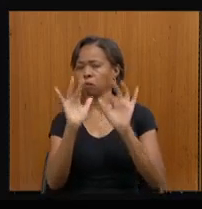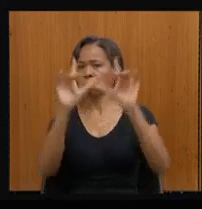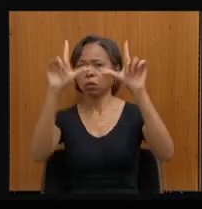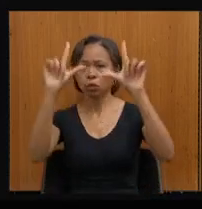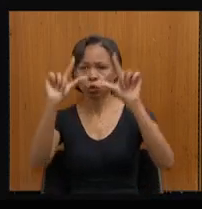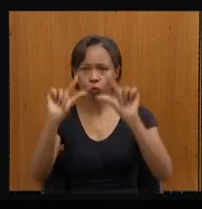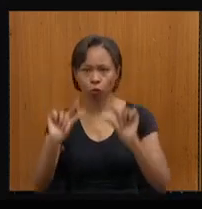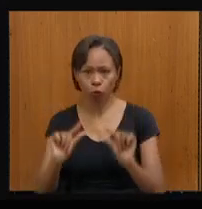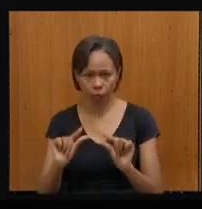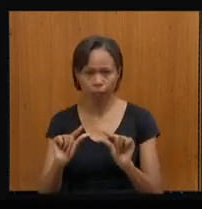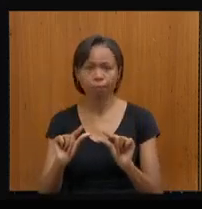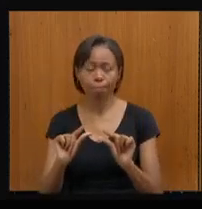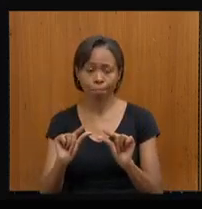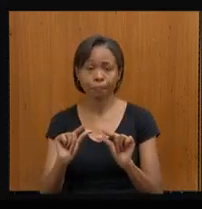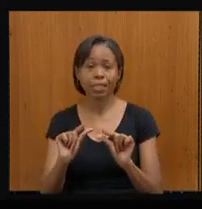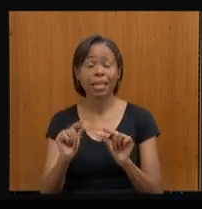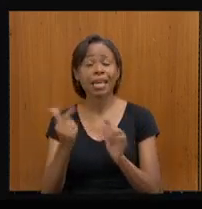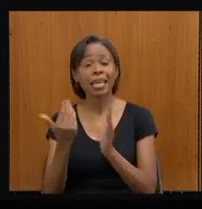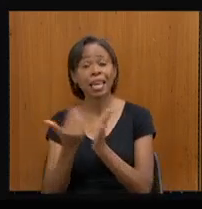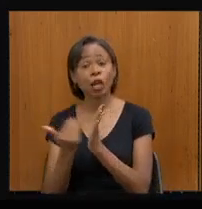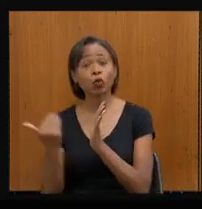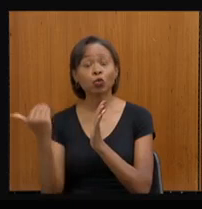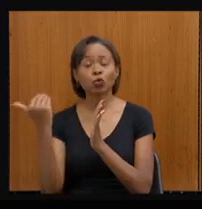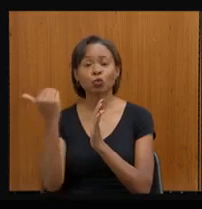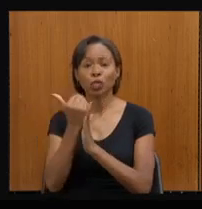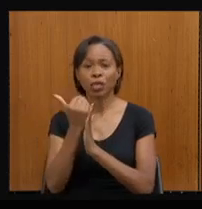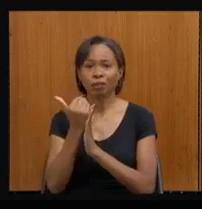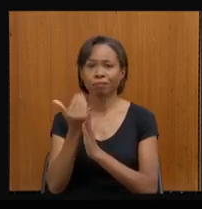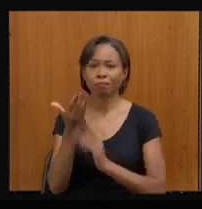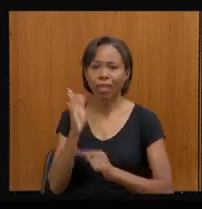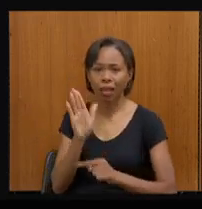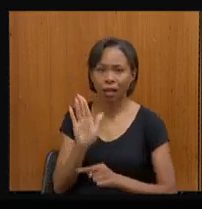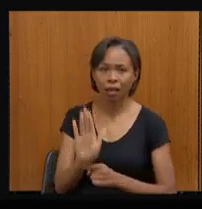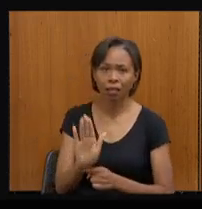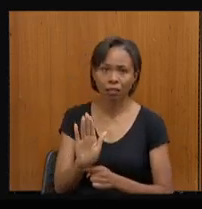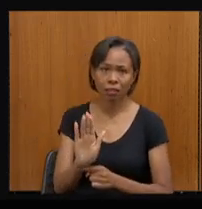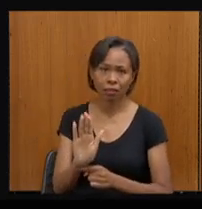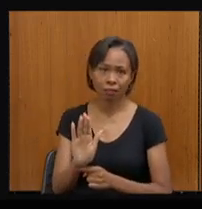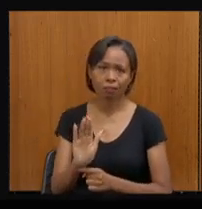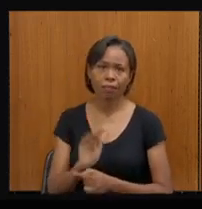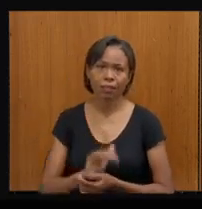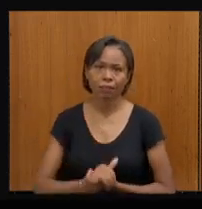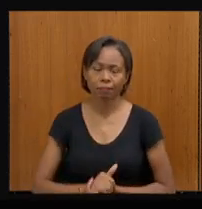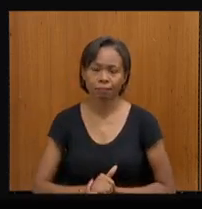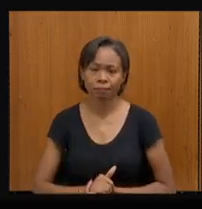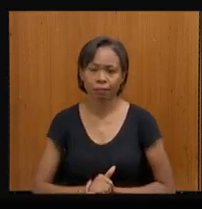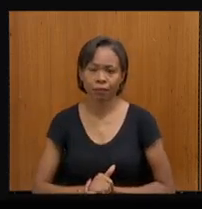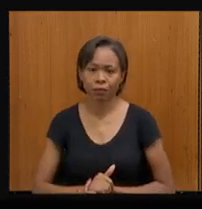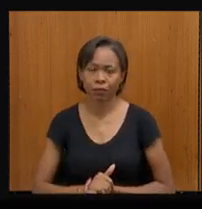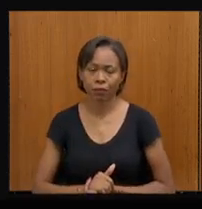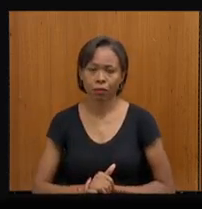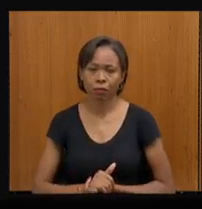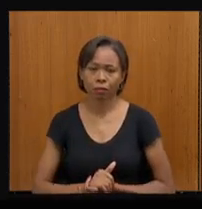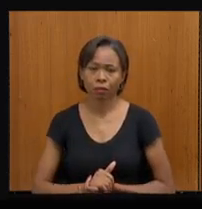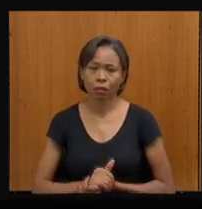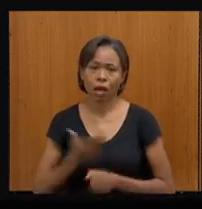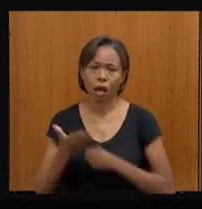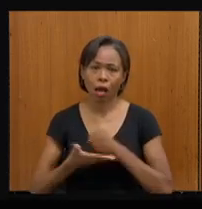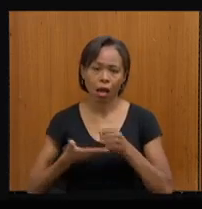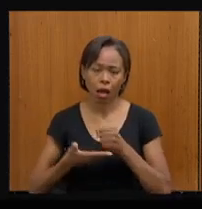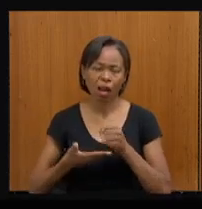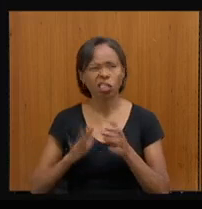e aumentando a eficiência dessa planta a parte e do sistema será em